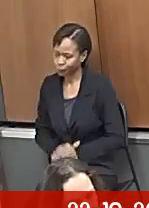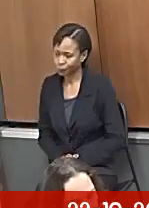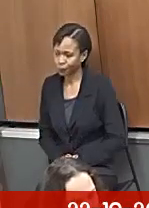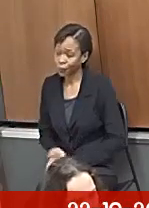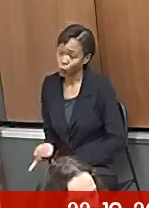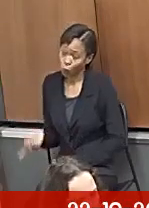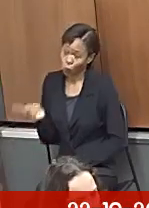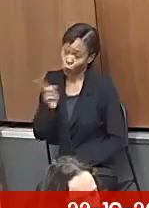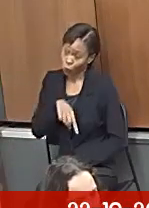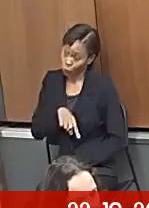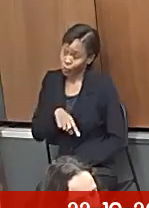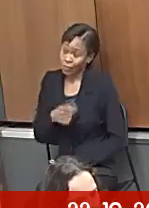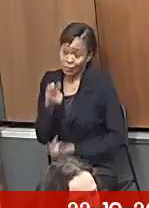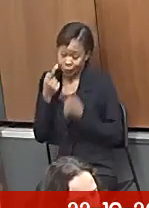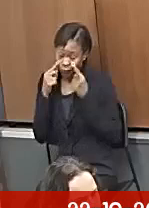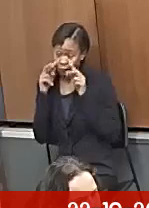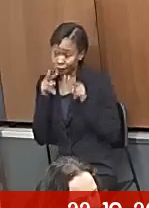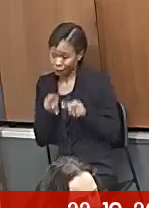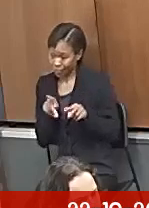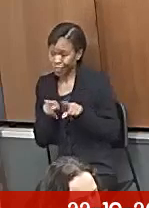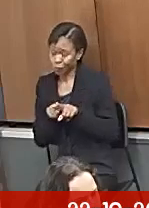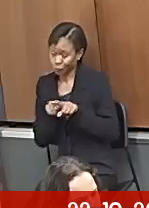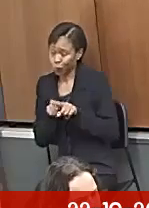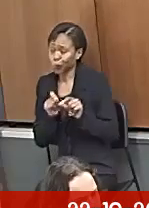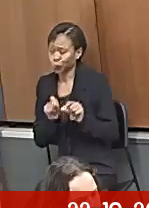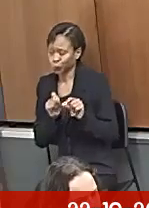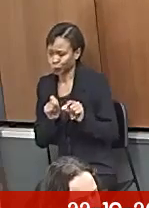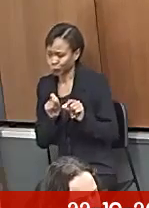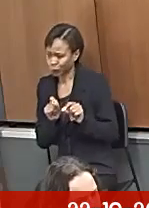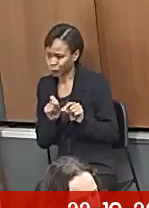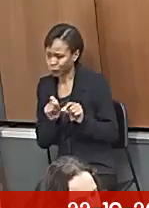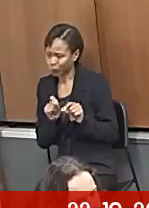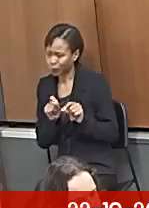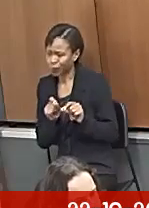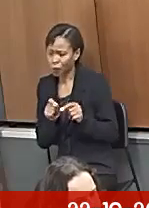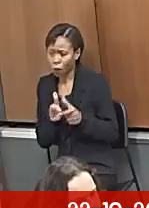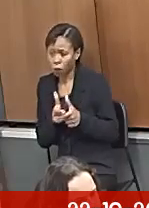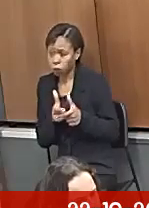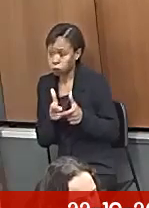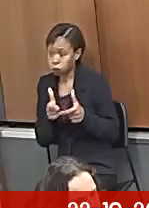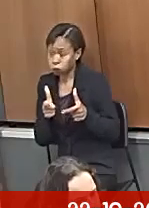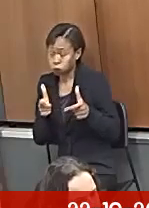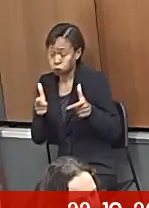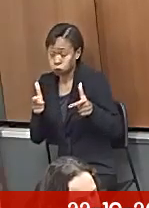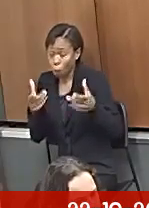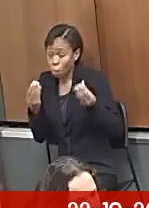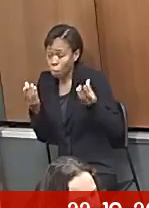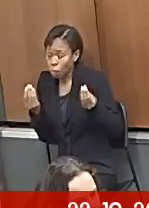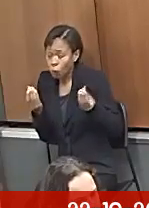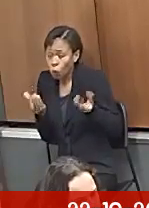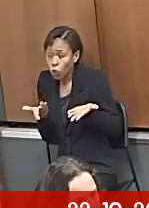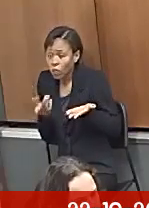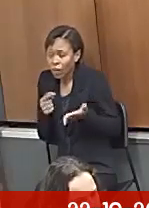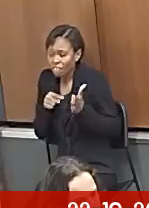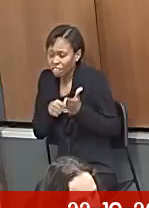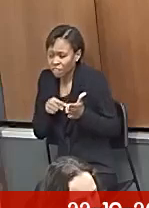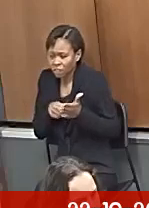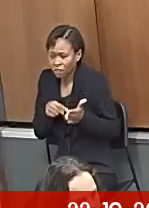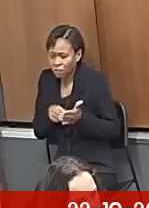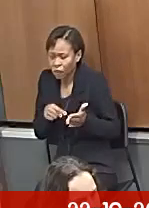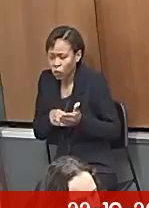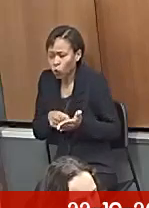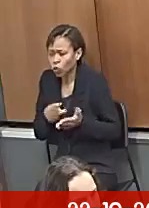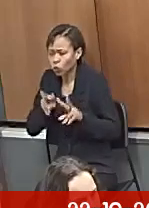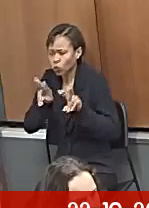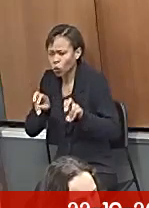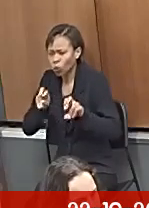Por outro lado, a gente vê, de fato, um crescente número de denúncias com relação à inclusão escolar na